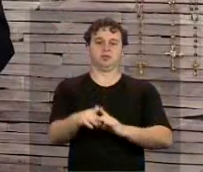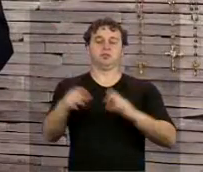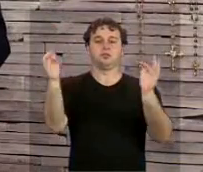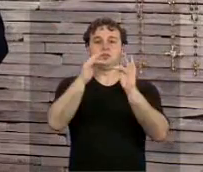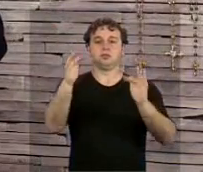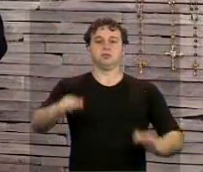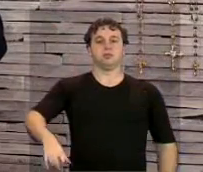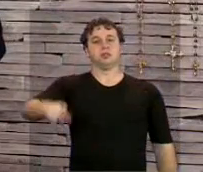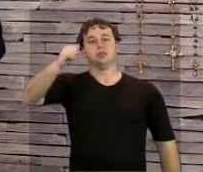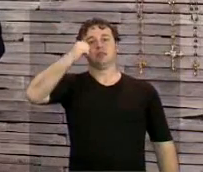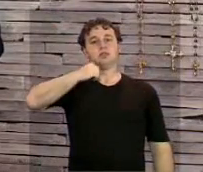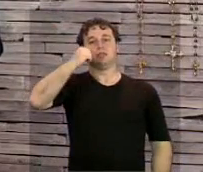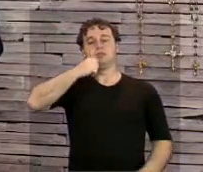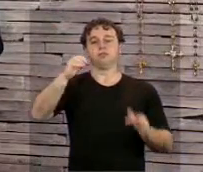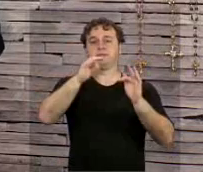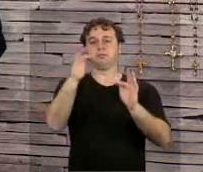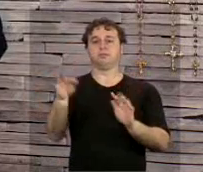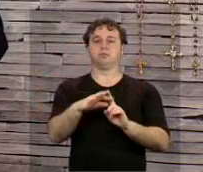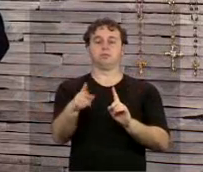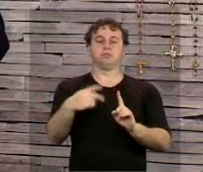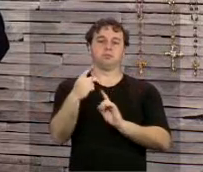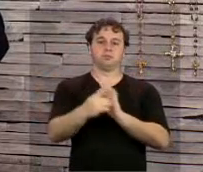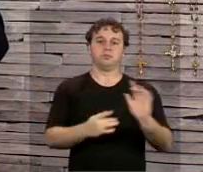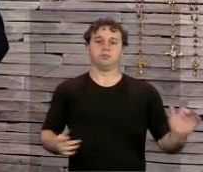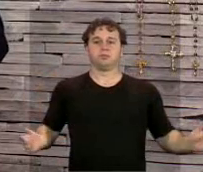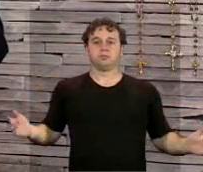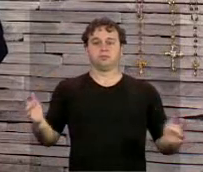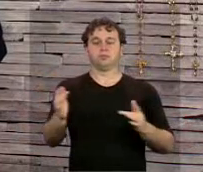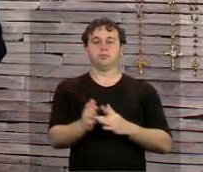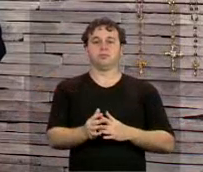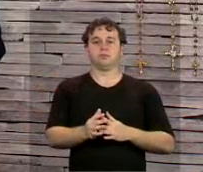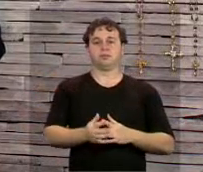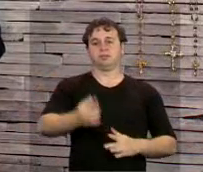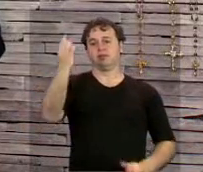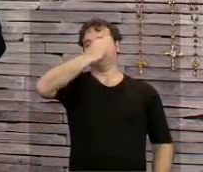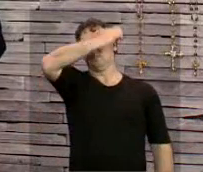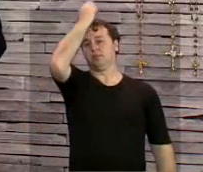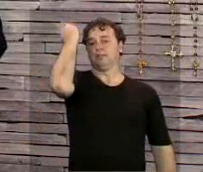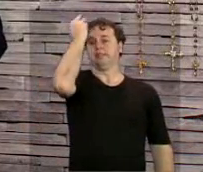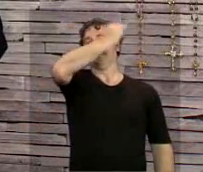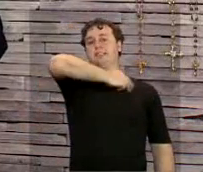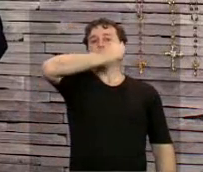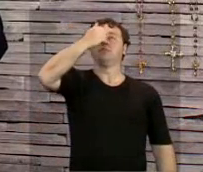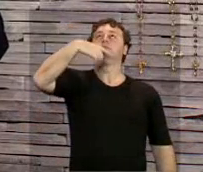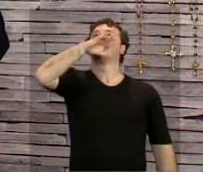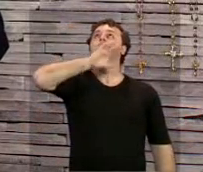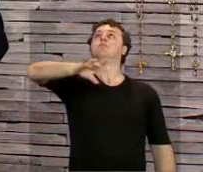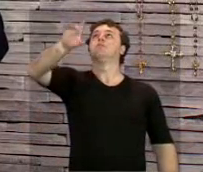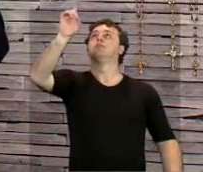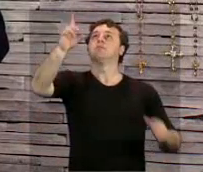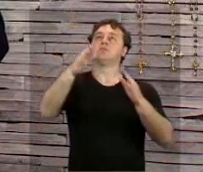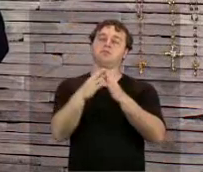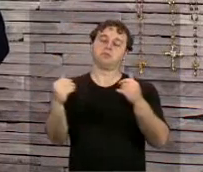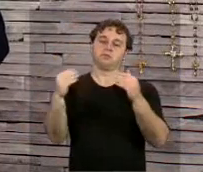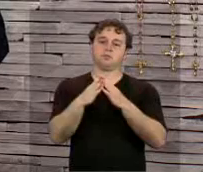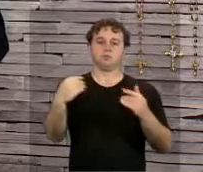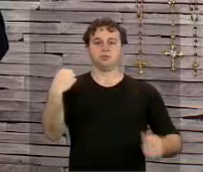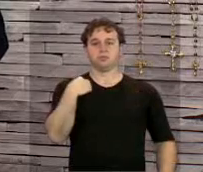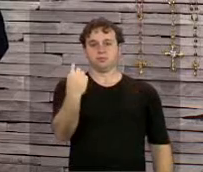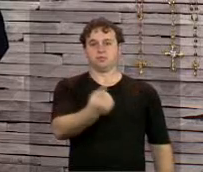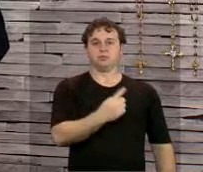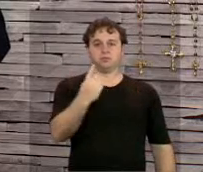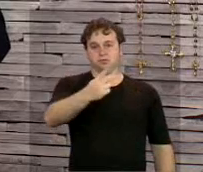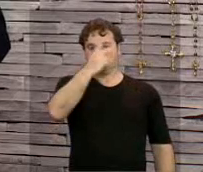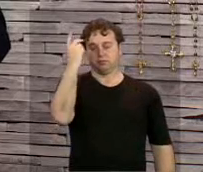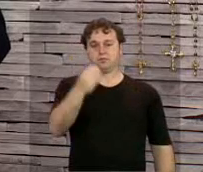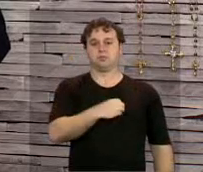Senhor é convosco. Bendita sois vós entre as mulheres e bendito é o fruto do vosso ventre, Jesus. Santa Maria, Mãe de